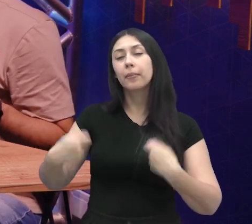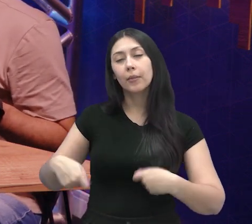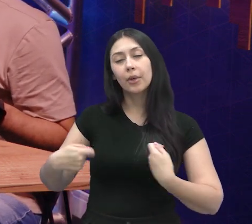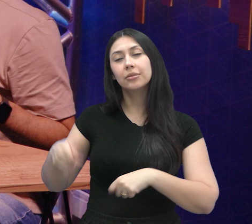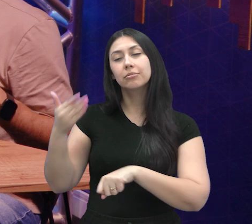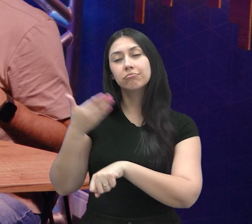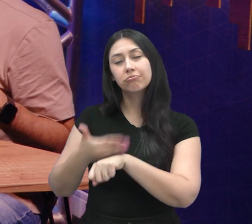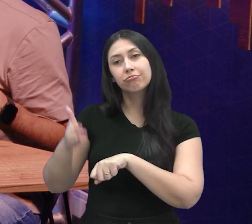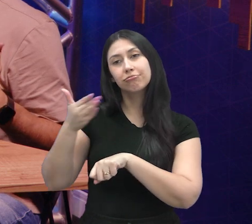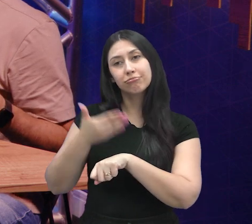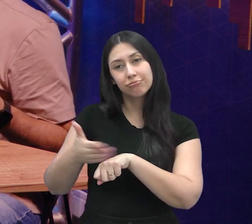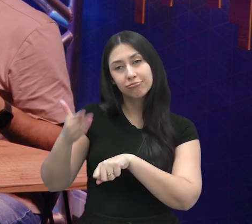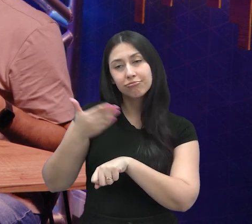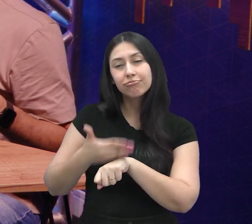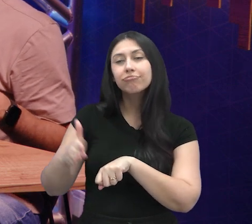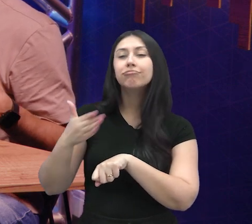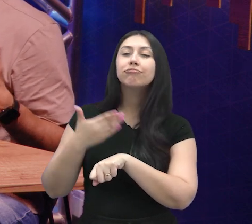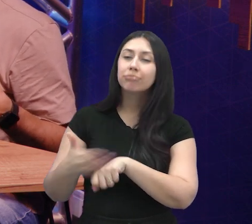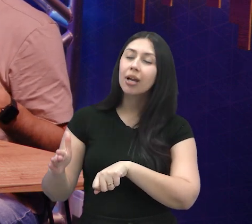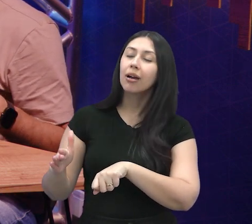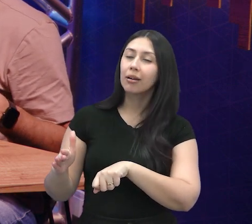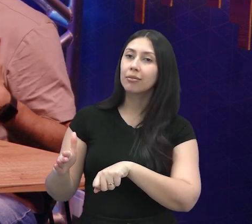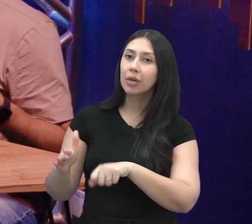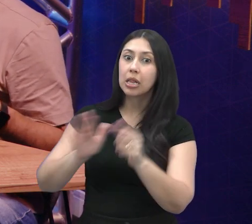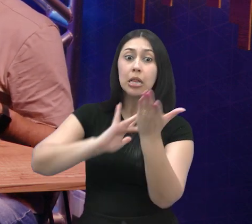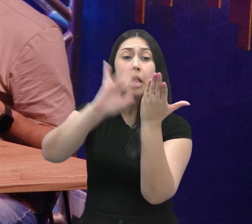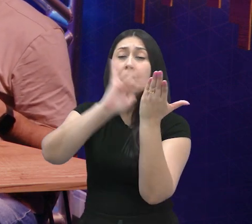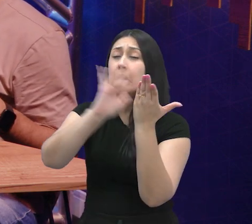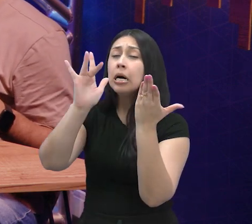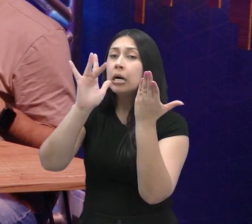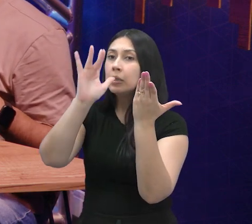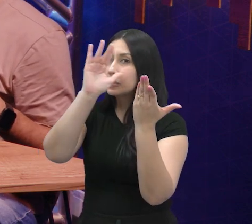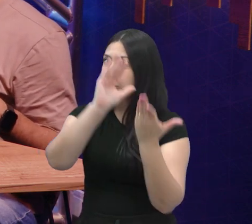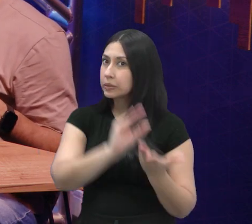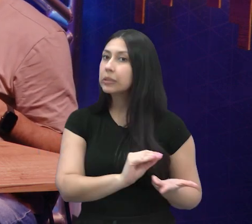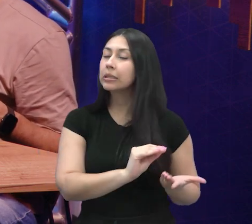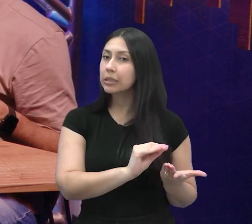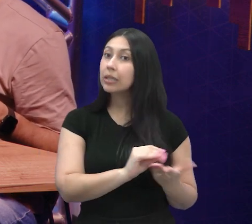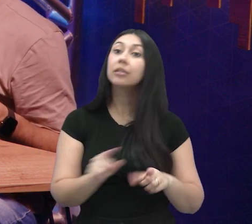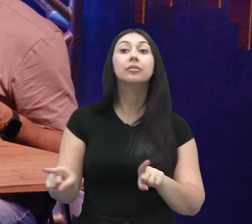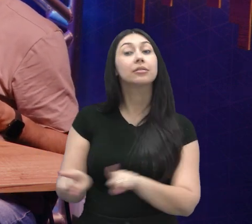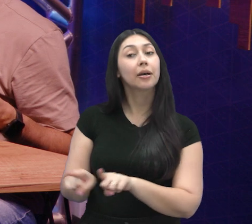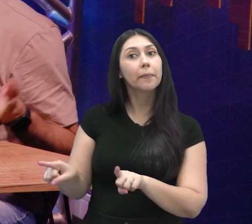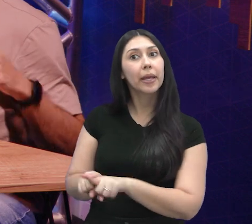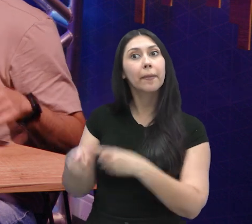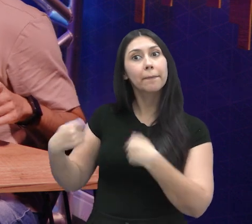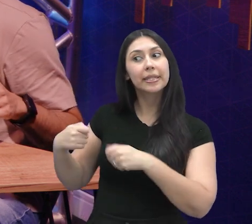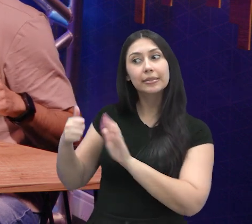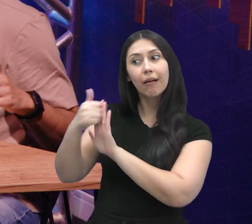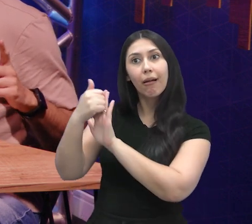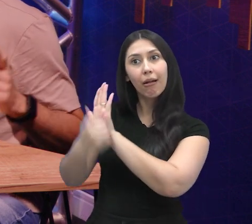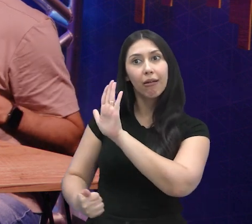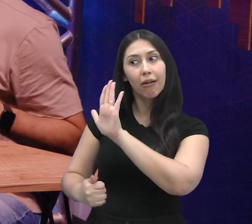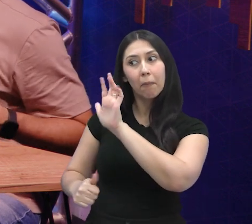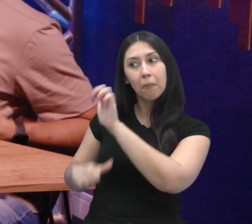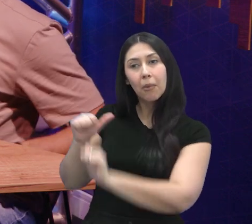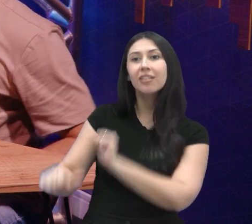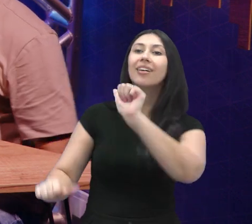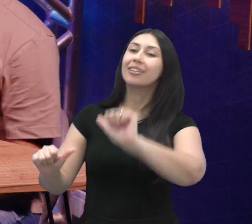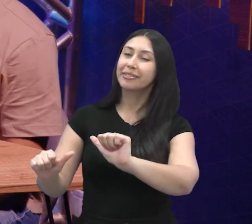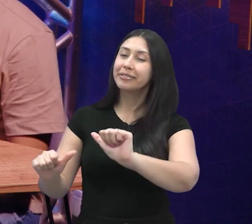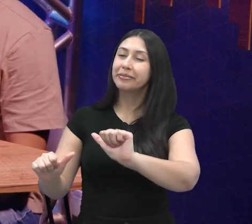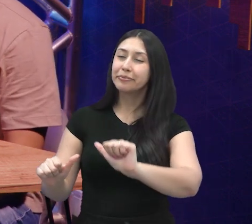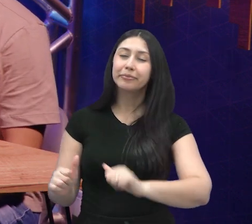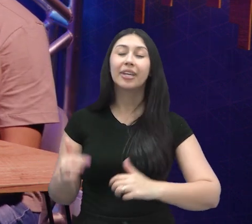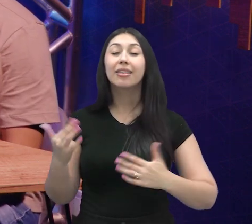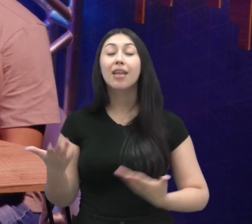treinar a não mais ter essa prática e você precisa também treinar o seu algoritmo. Exatamente. Então,